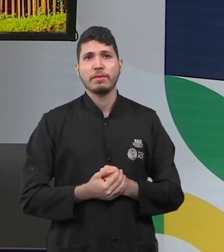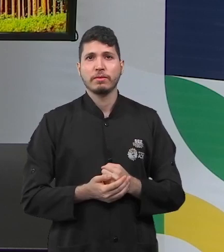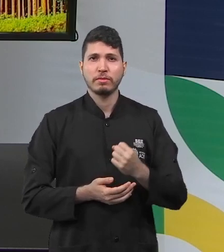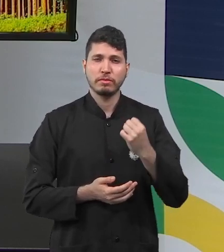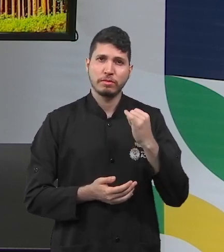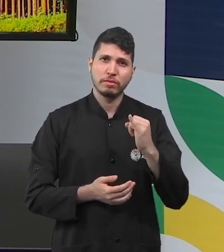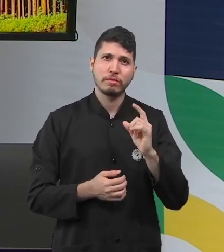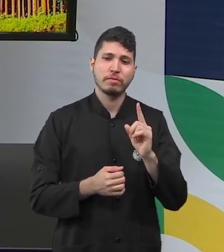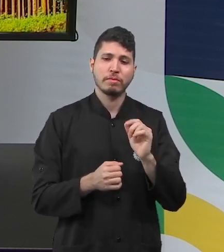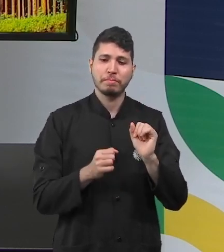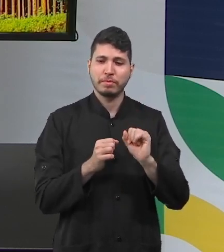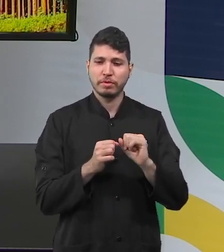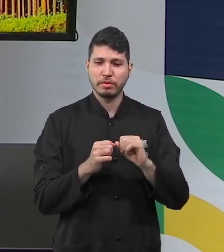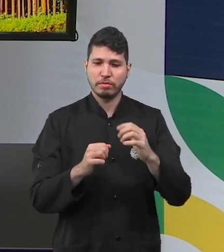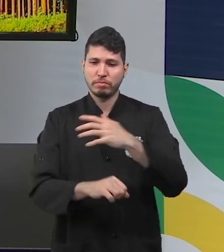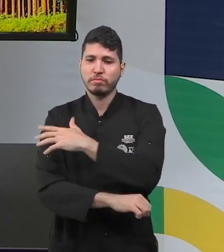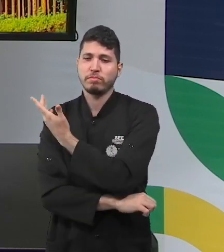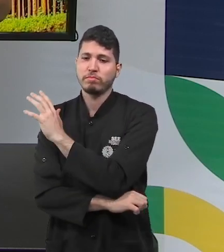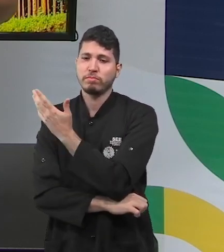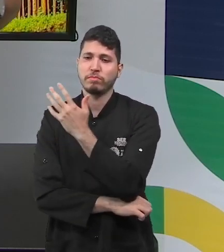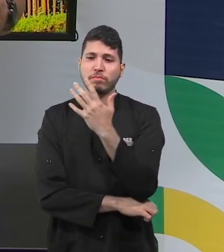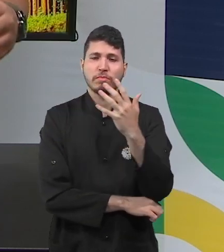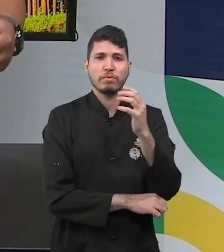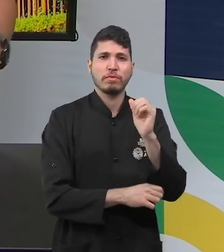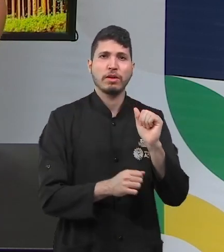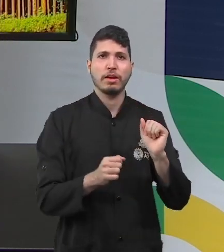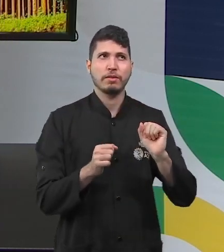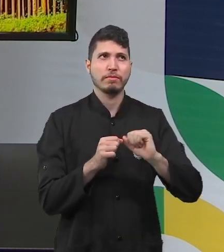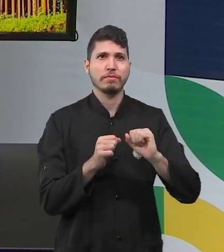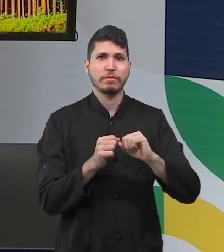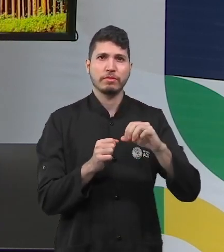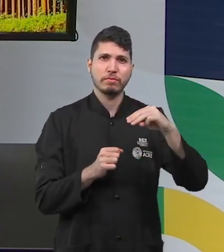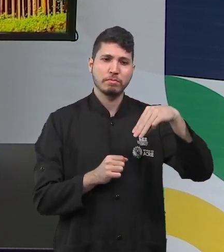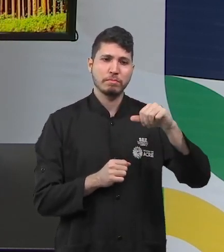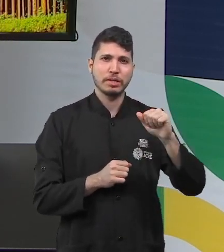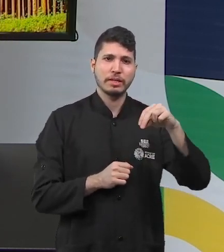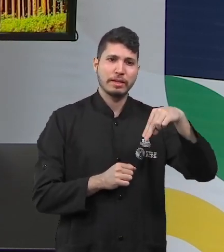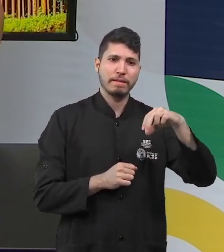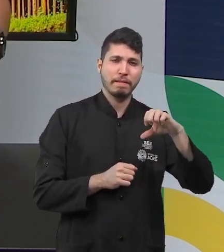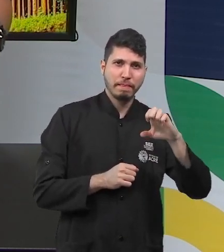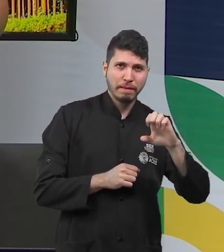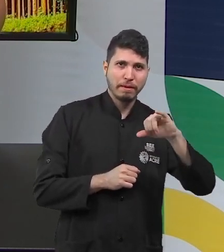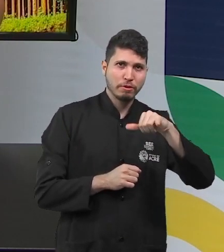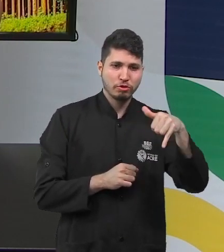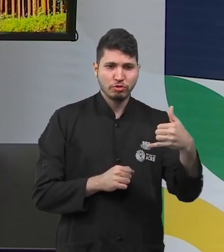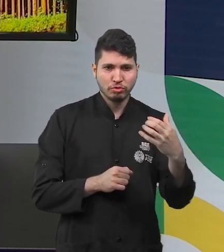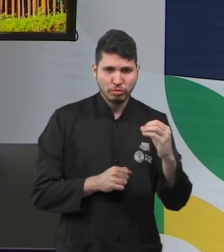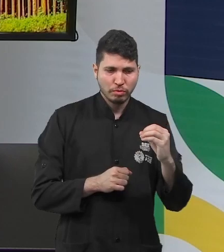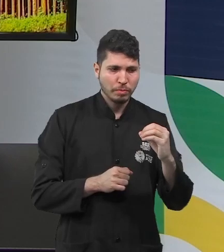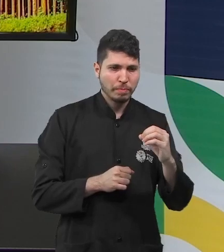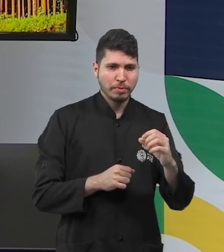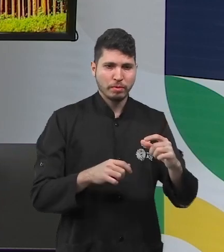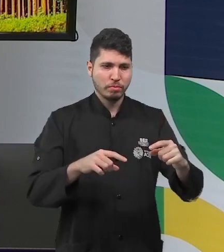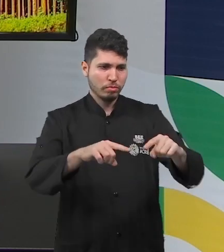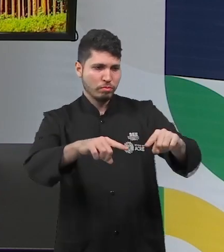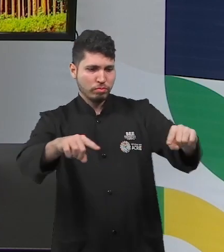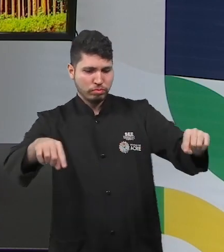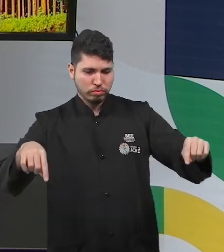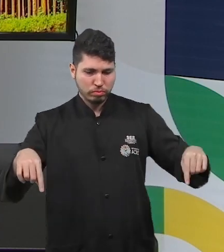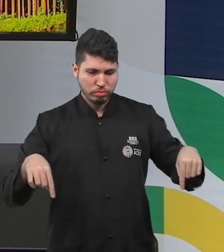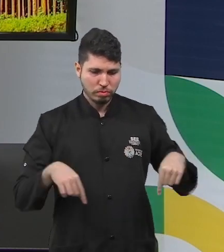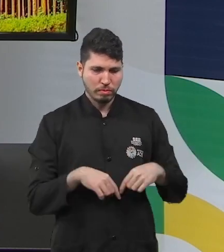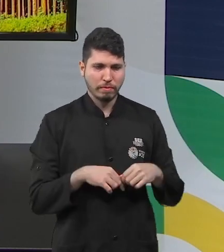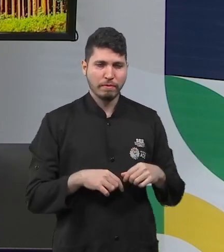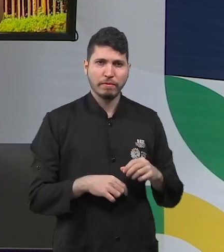manejo florestal, não devemos fazer por completo. Pequenas áreas ou talhões, que são conhecidos como